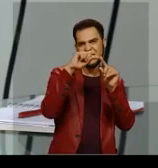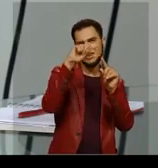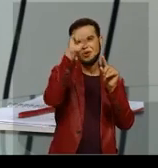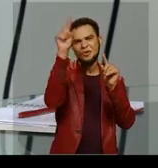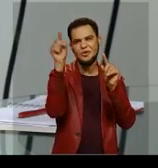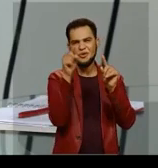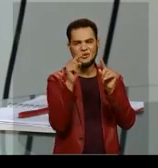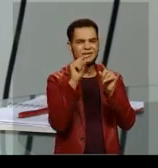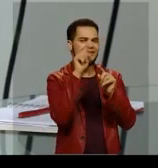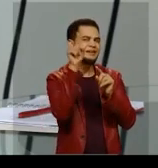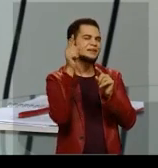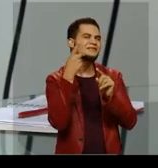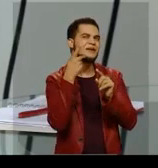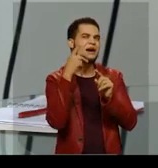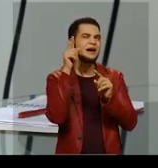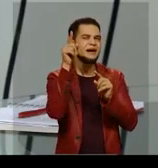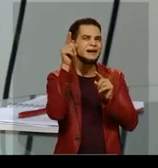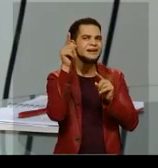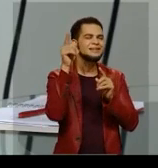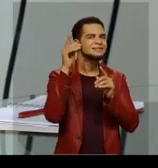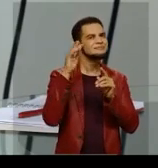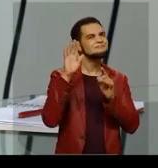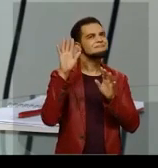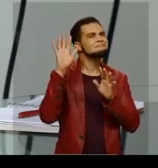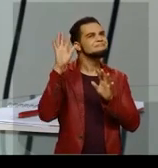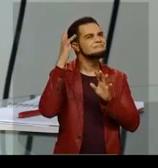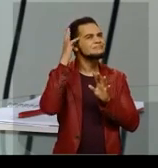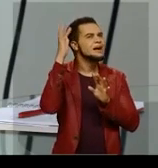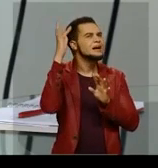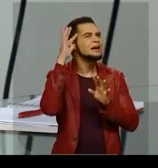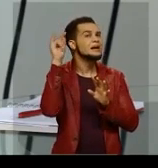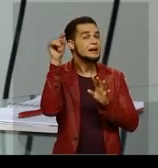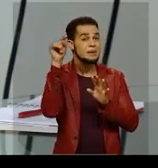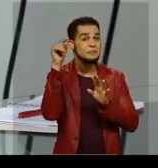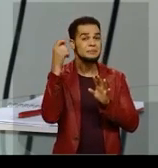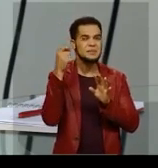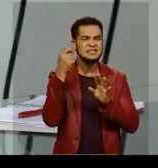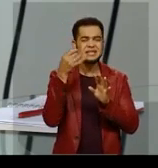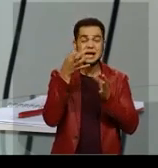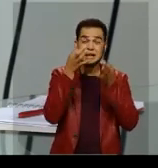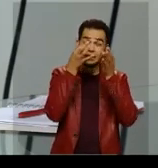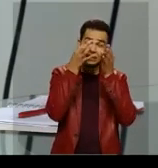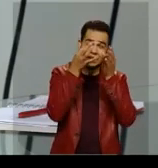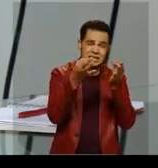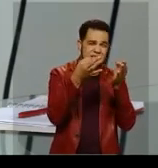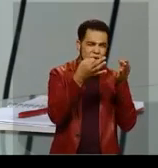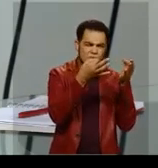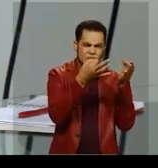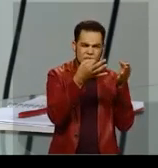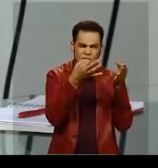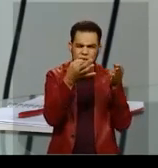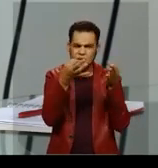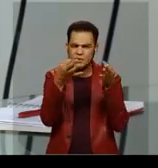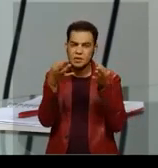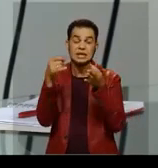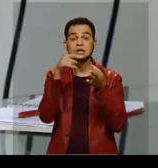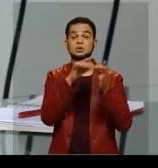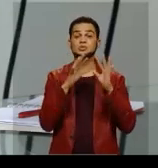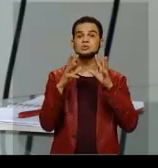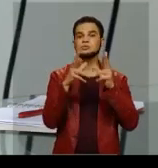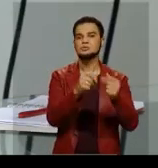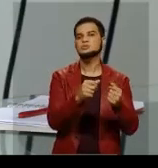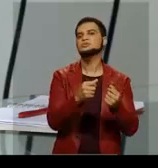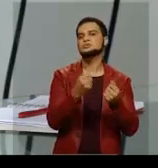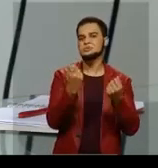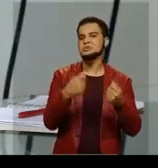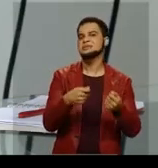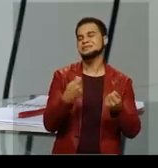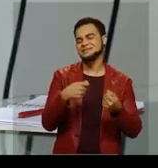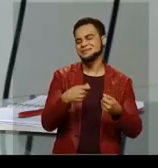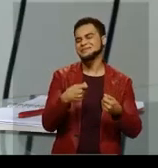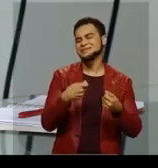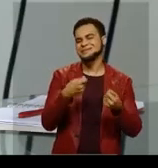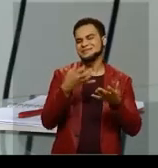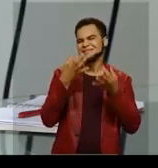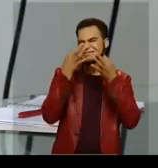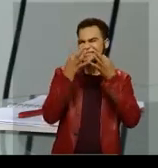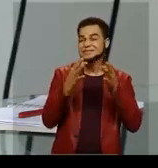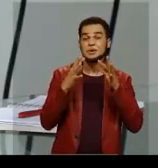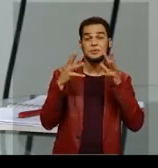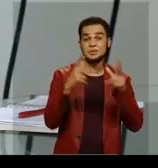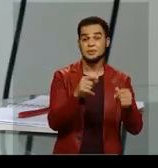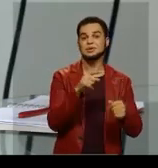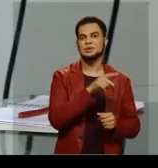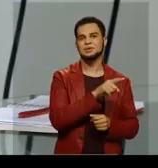precisa de prestar atenção. É esse jogo, né, essa harmonia entre o verbal e o visual. Então, é de